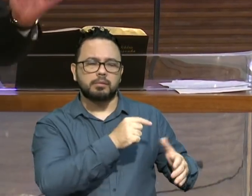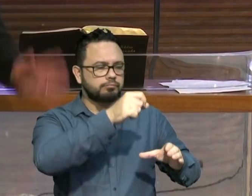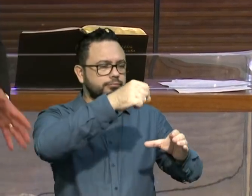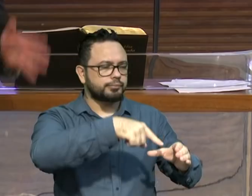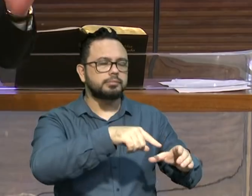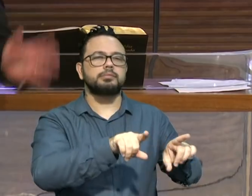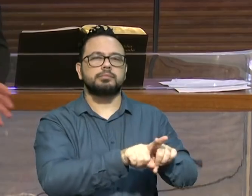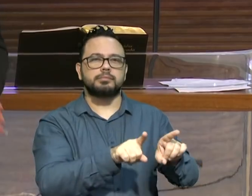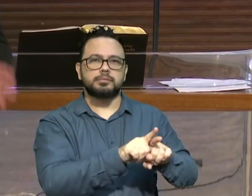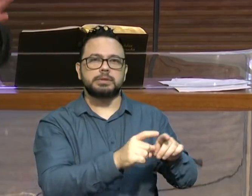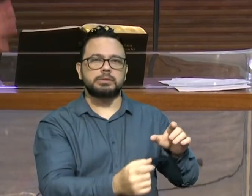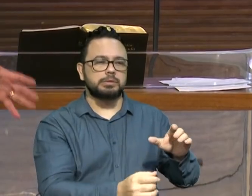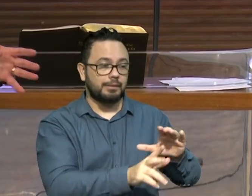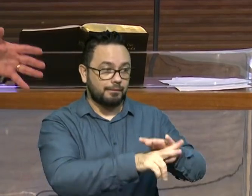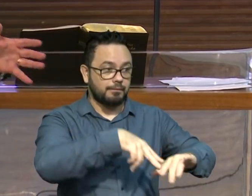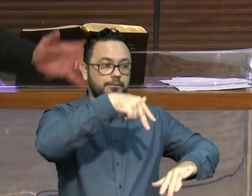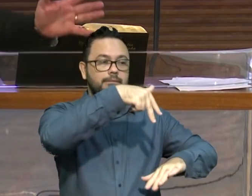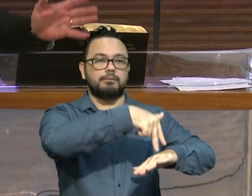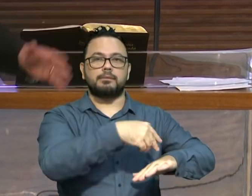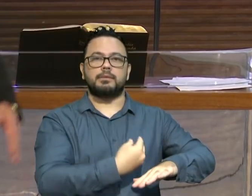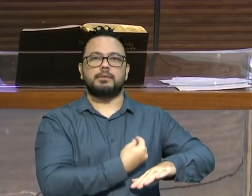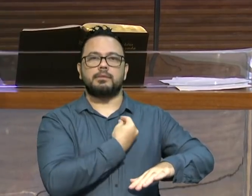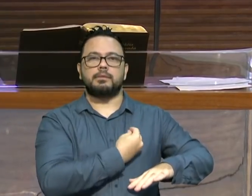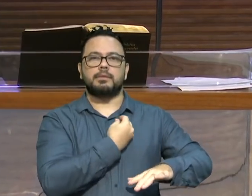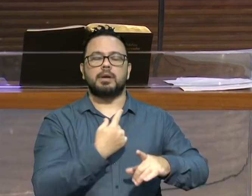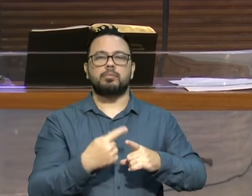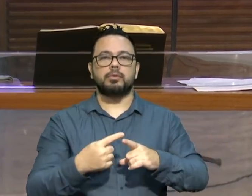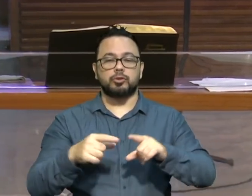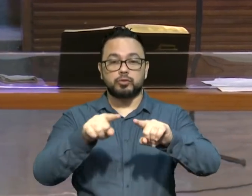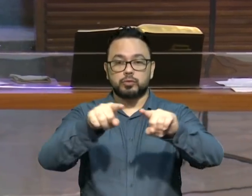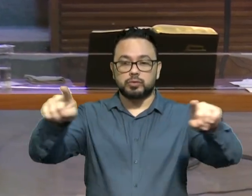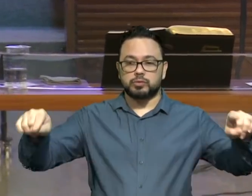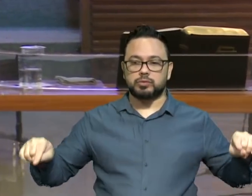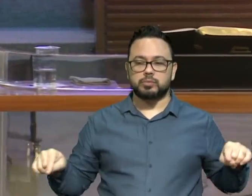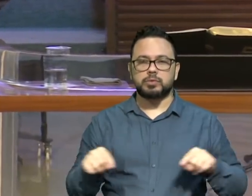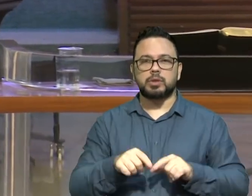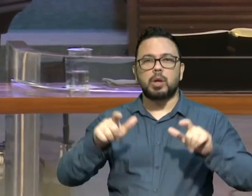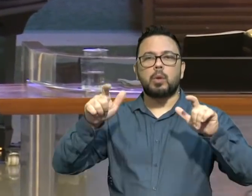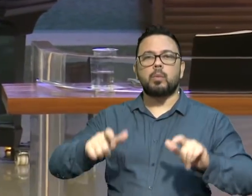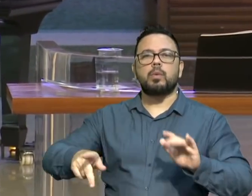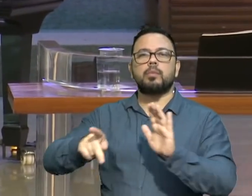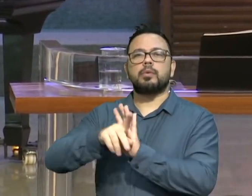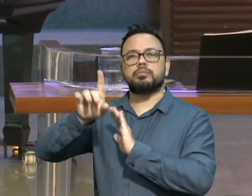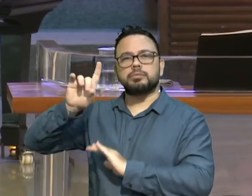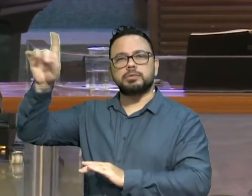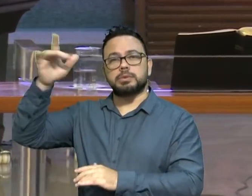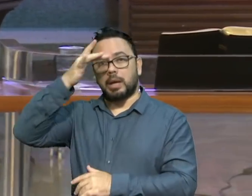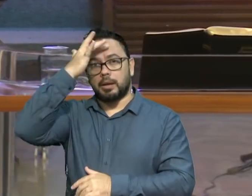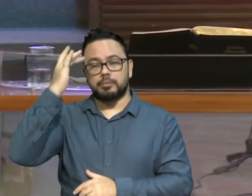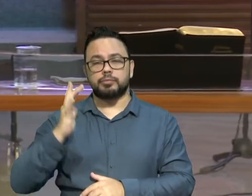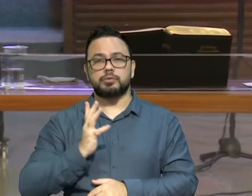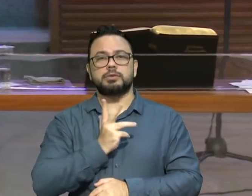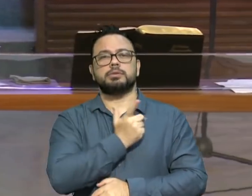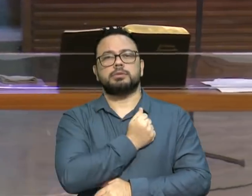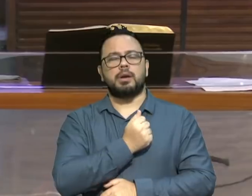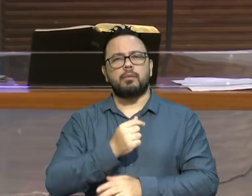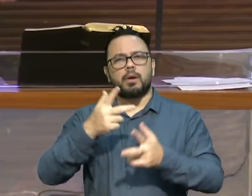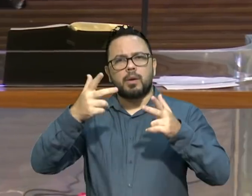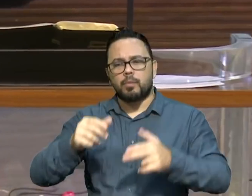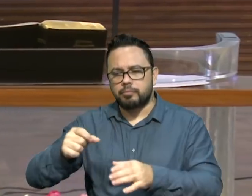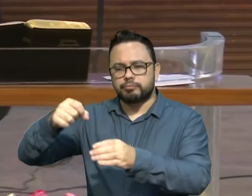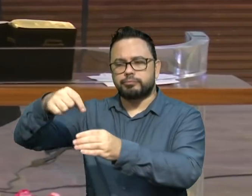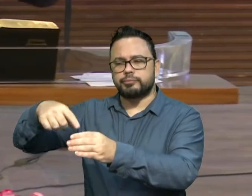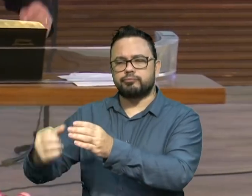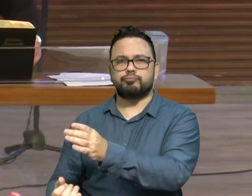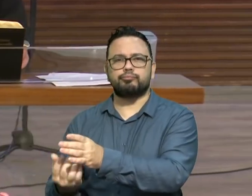acertadamente chama o cemitério o campo de Deus cada corpo de um justo Cada corpo de um santo é uma semente e essa